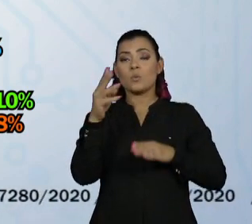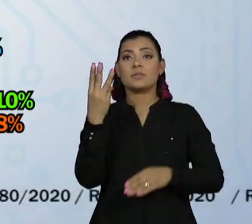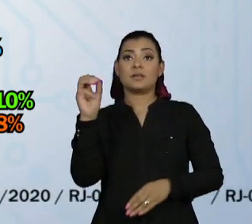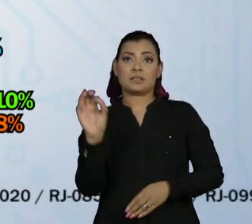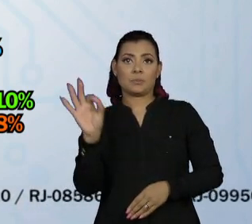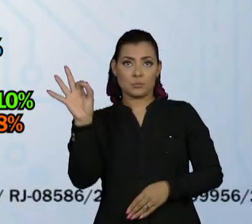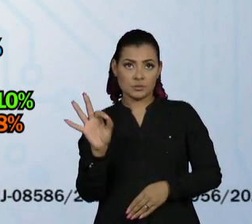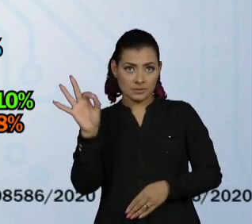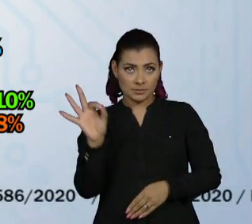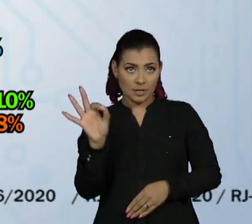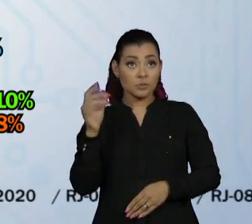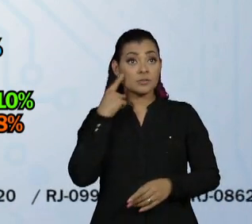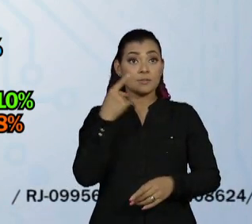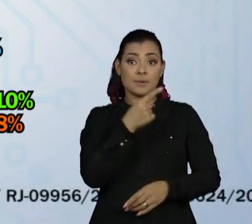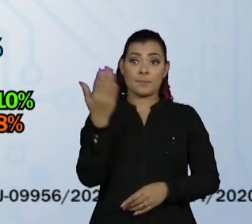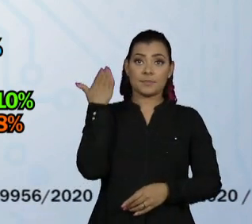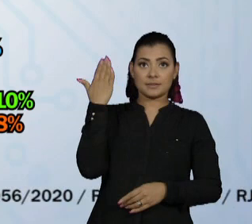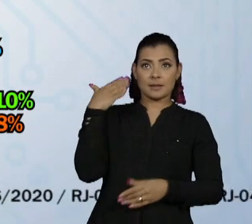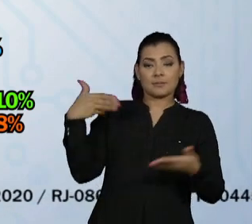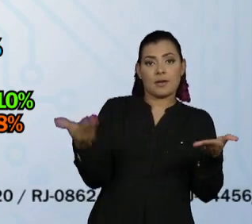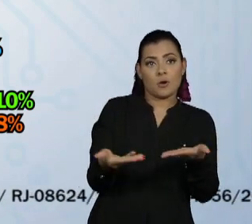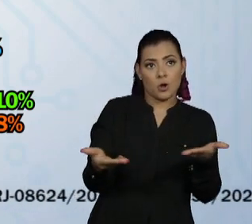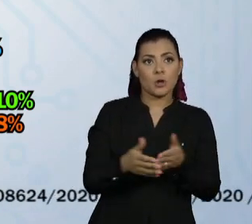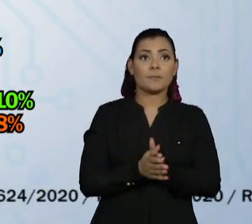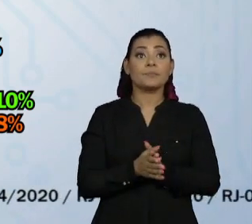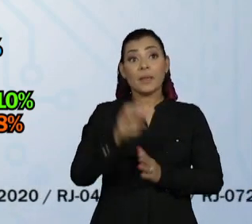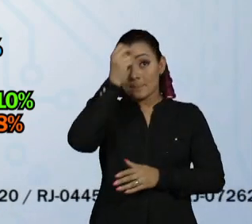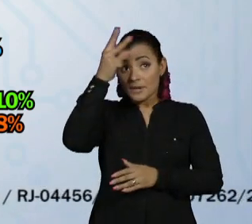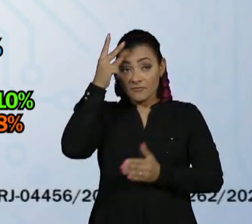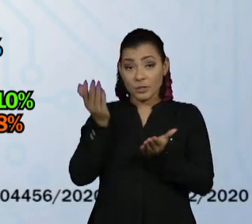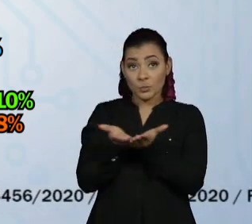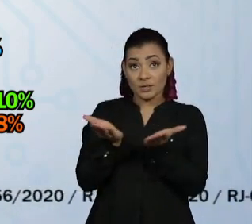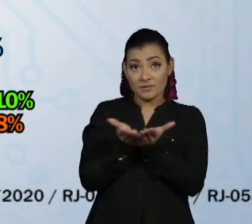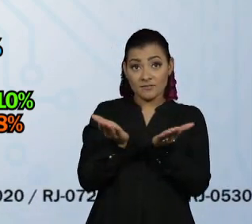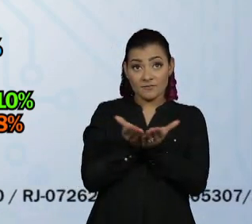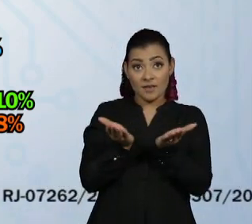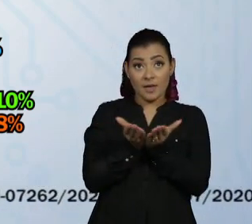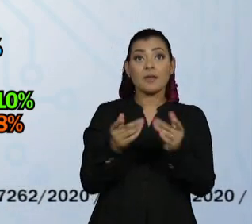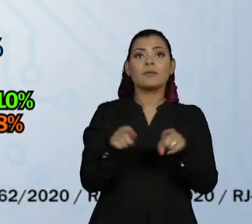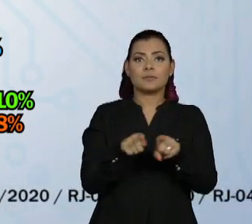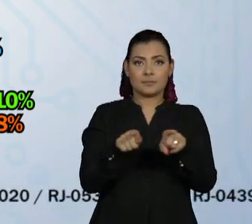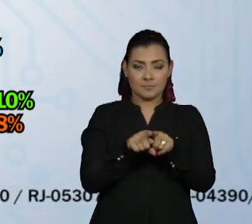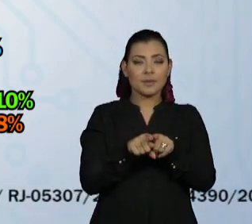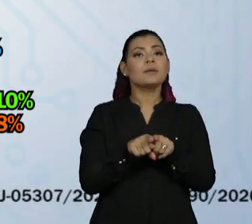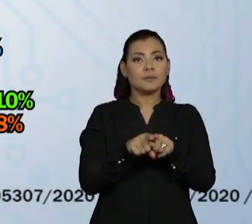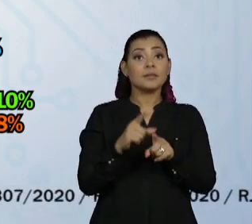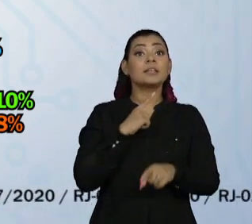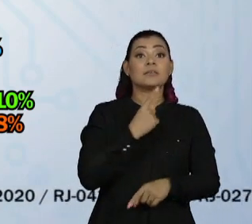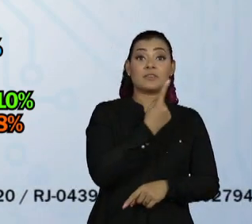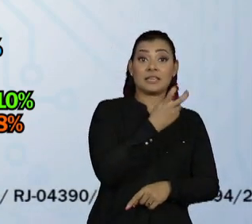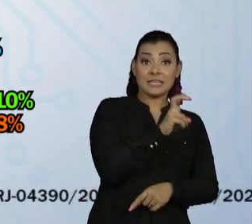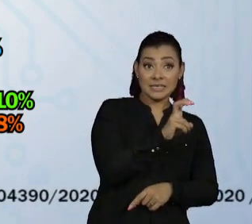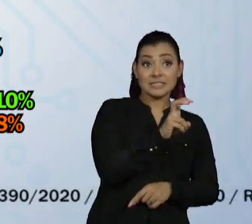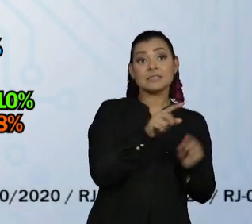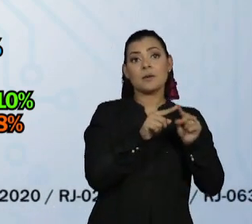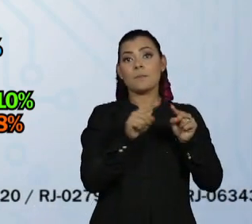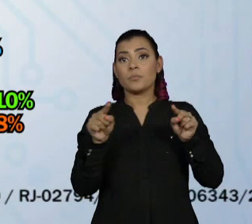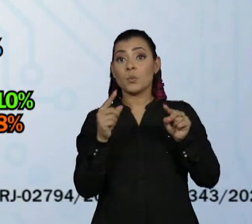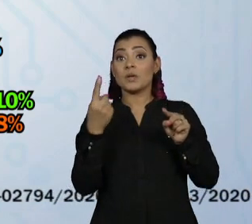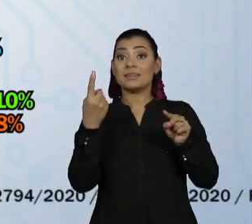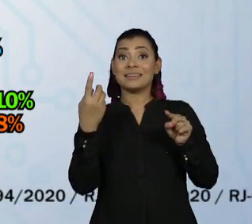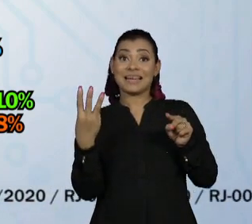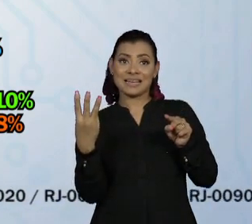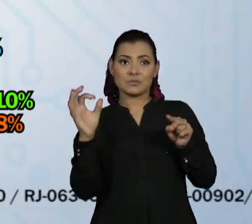30% entre a semana passada e esta semana. O atual prefeito Marcelo Crivella, do Republicanos, saiu de 15% para